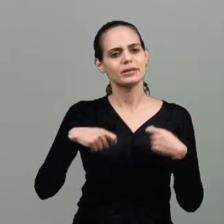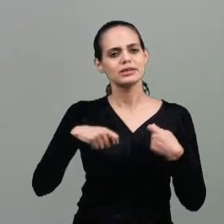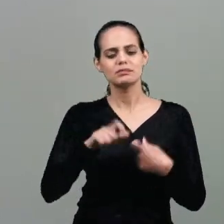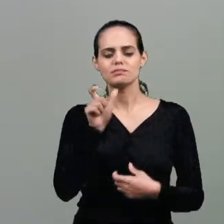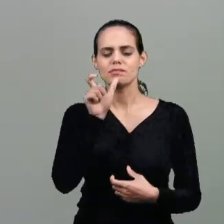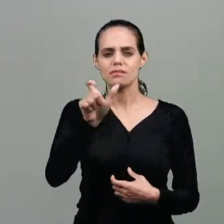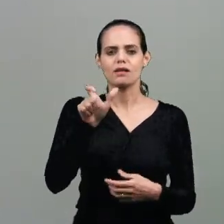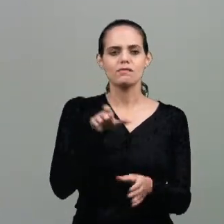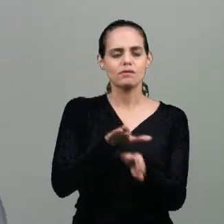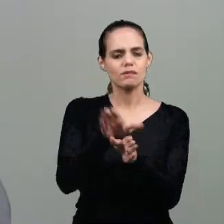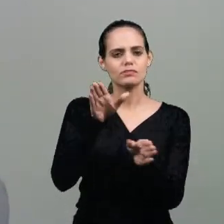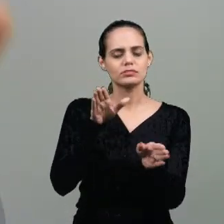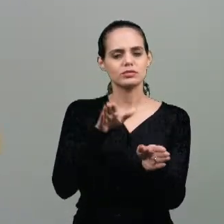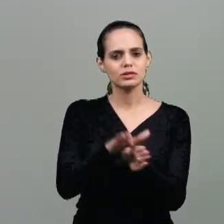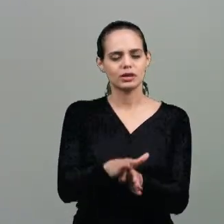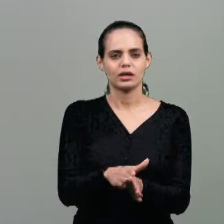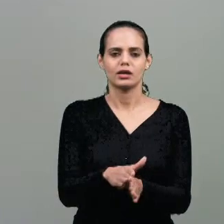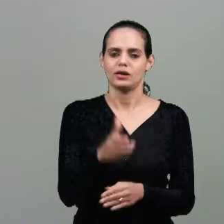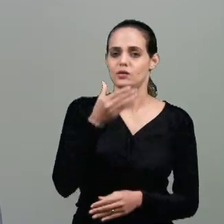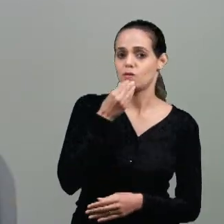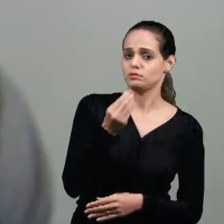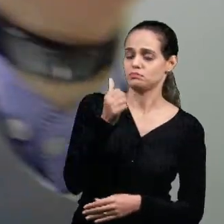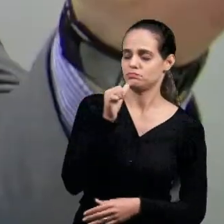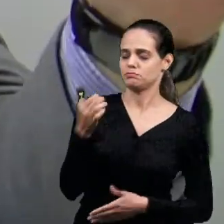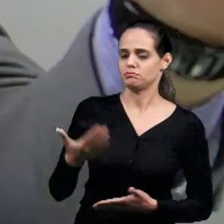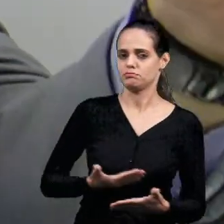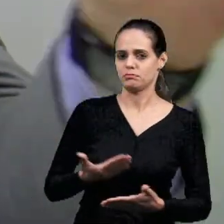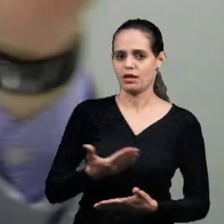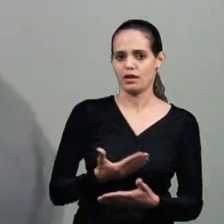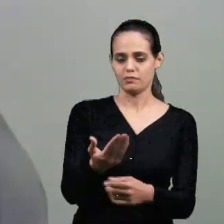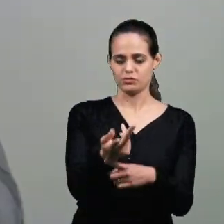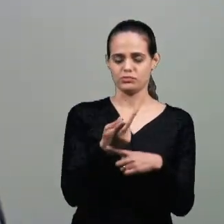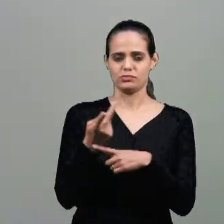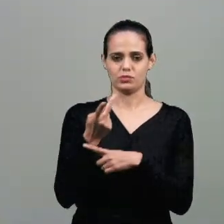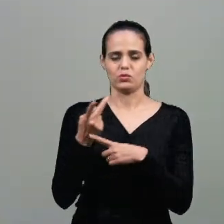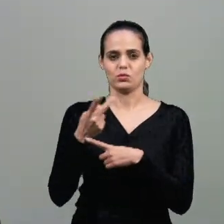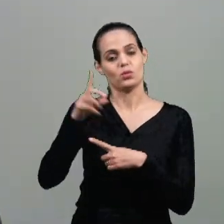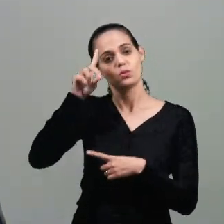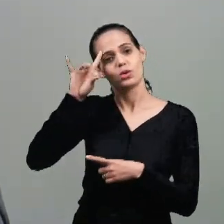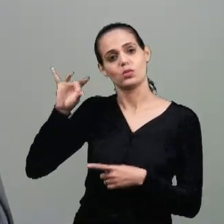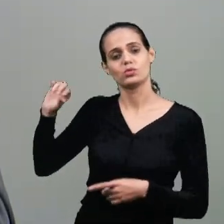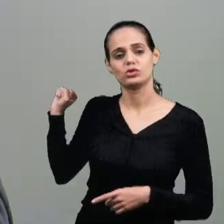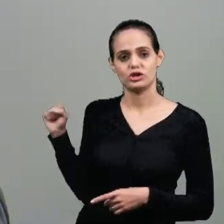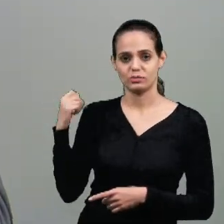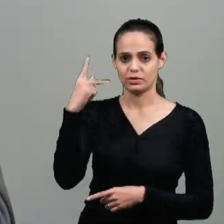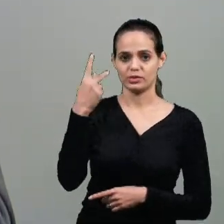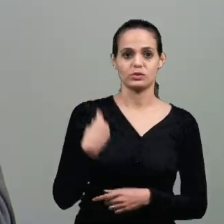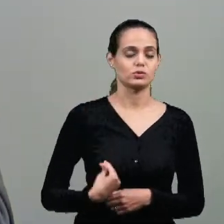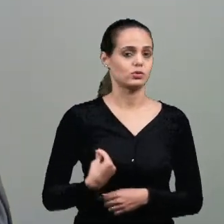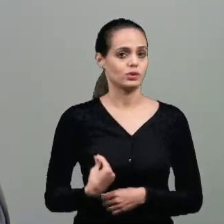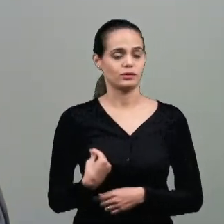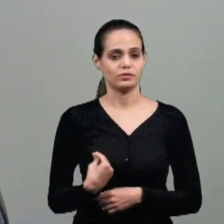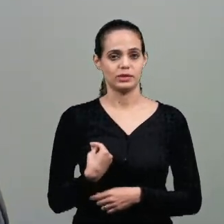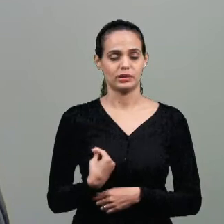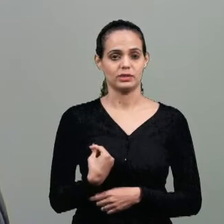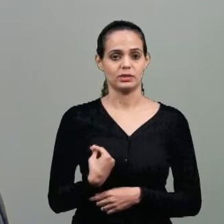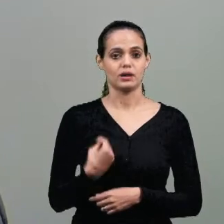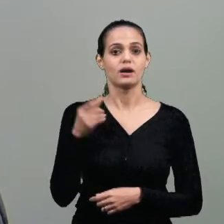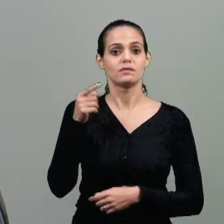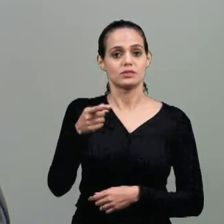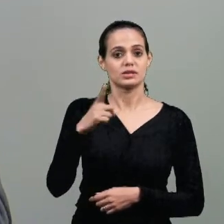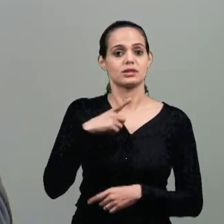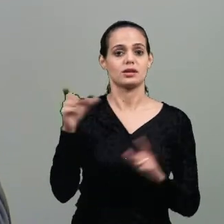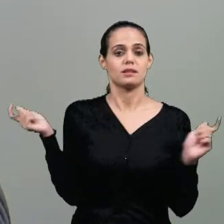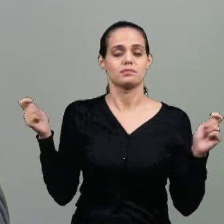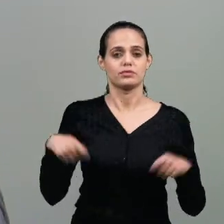irmão, para uma irmã que procura e tudo mais, e aquilo que um dia serviu para você, você tem também a possibilidade